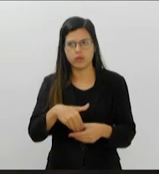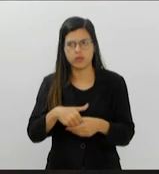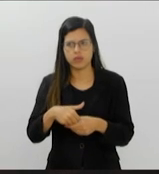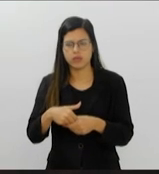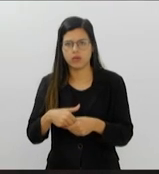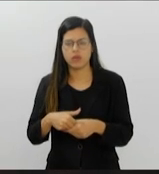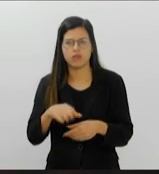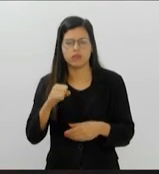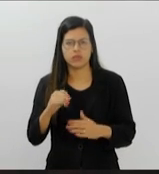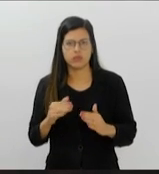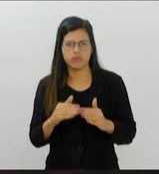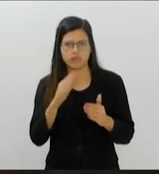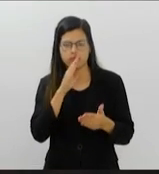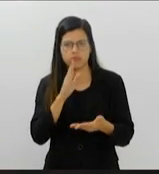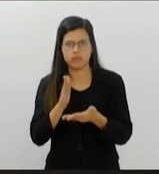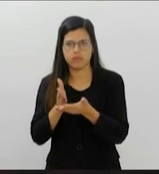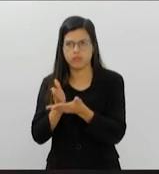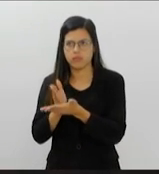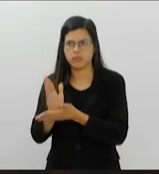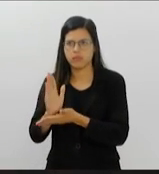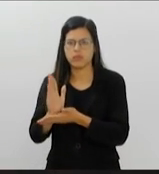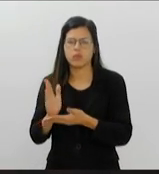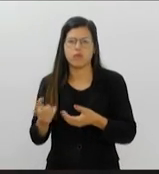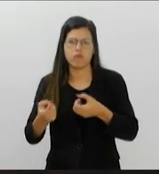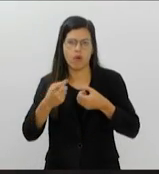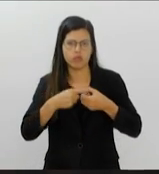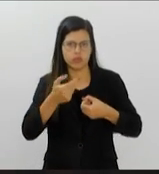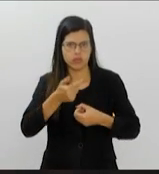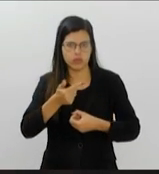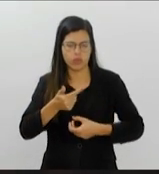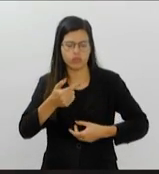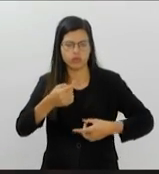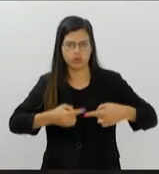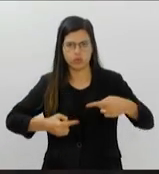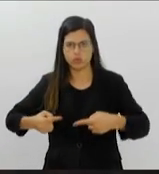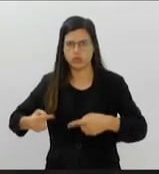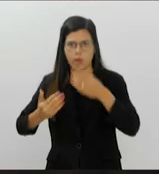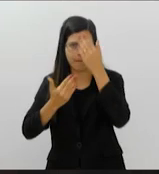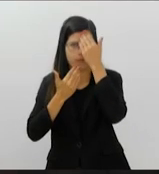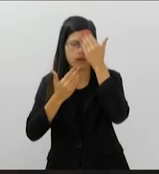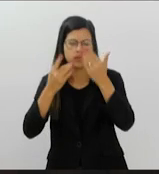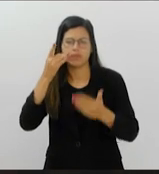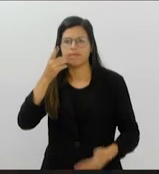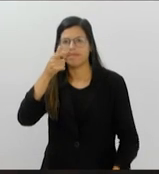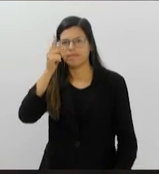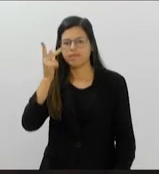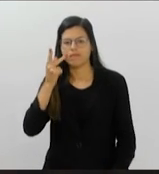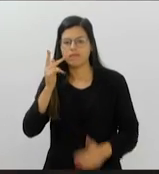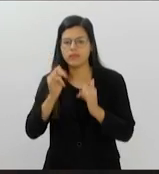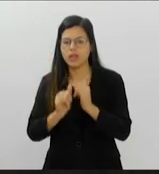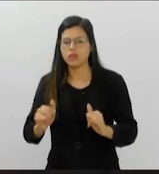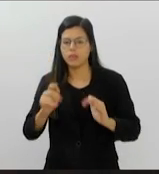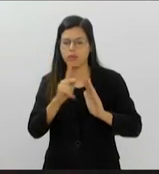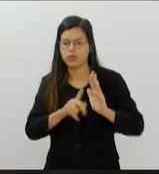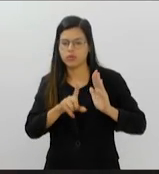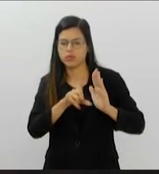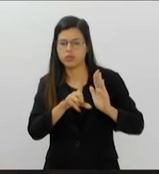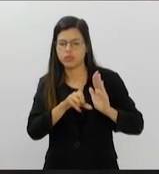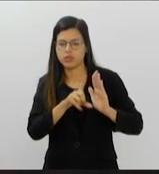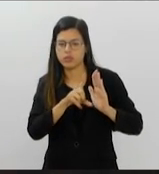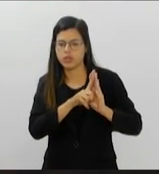aprovam, permaneçam como estão, aprovado em primeira e retorna em segunda. Obrigado, deputado Luiz Paulo. Anuncio o projeto de lei